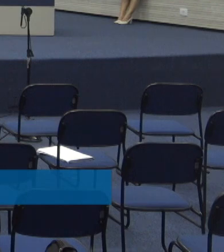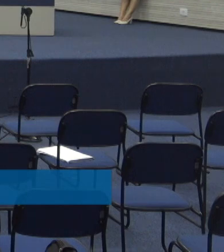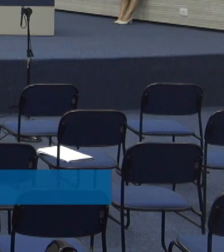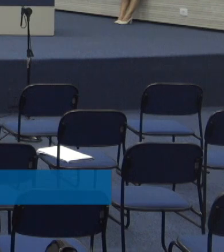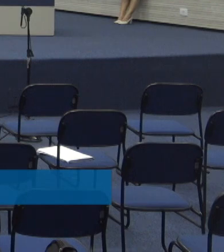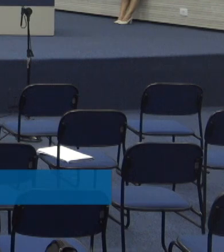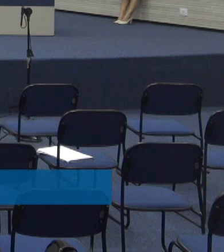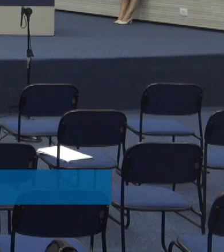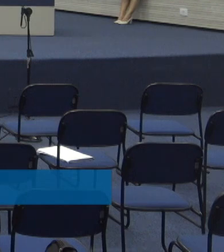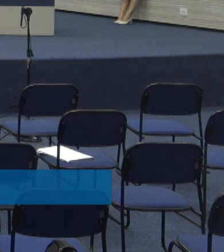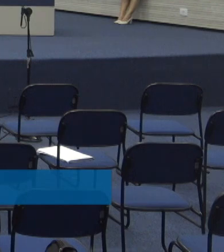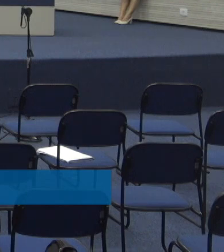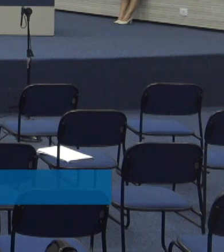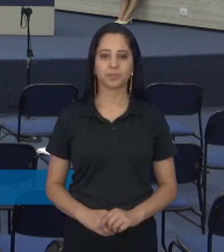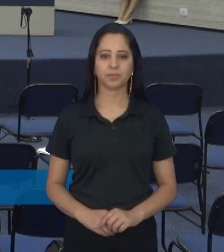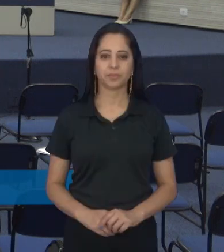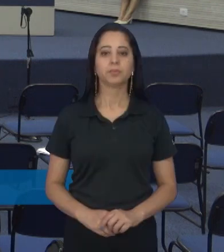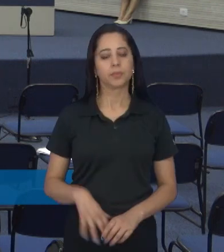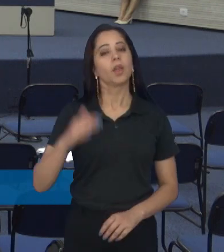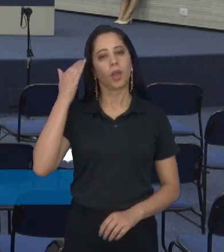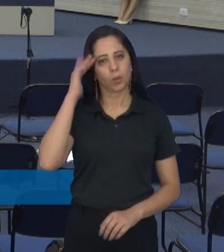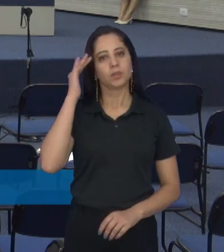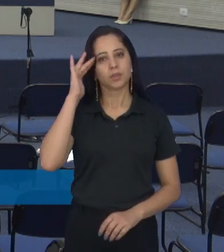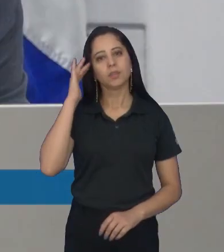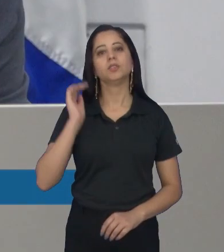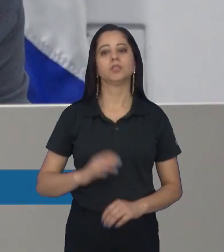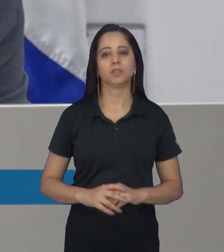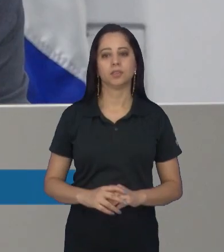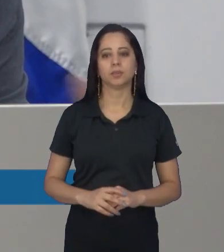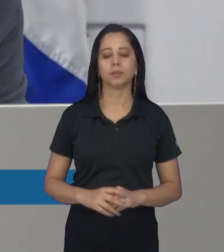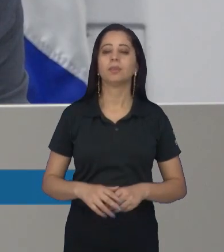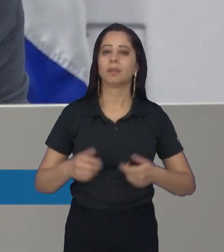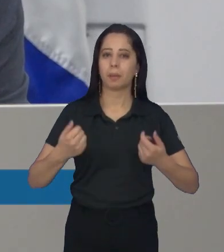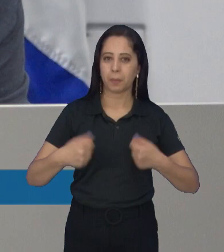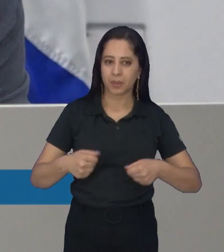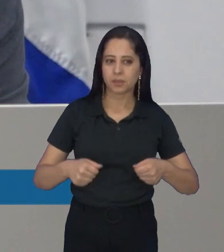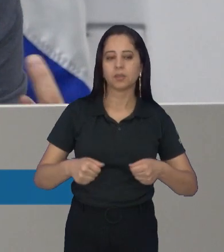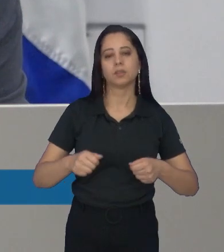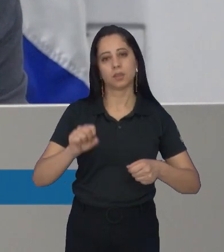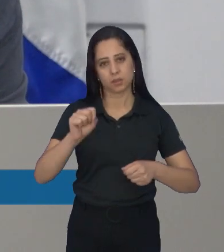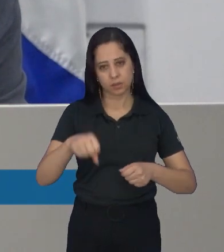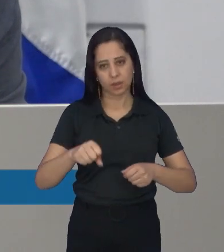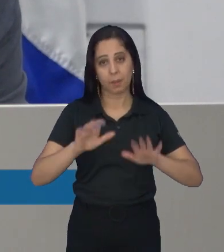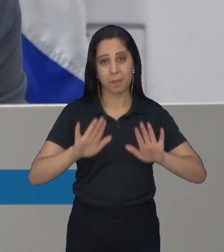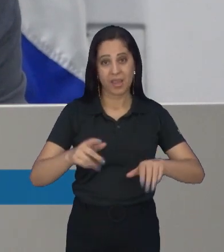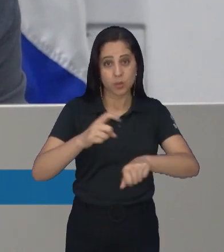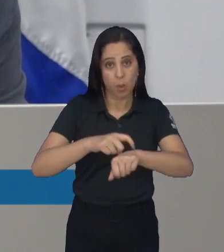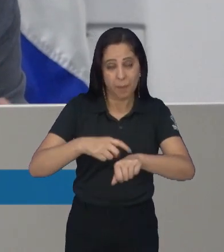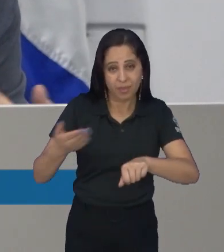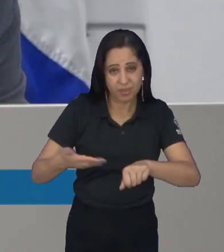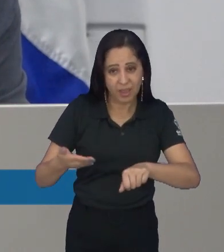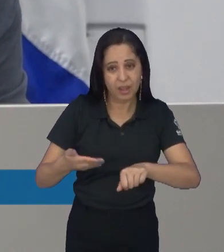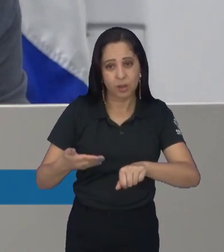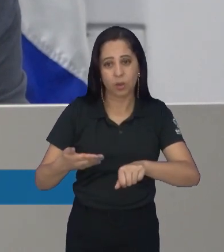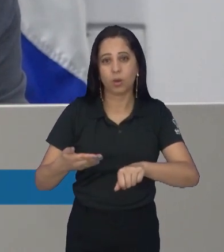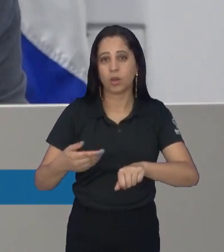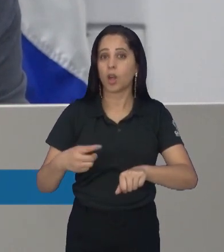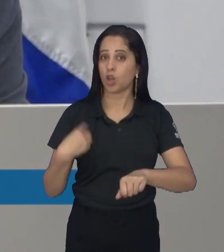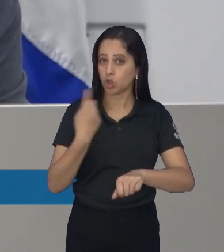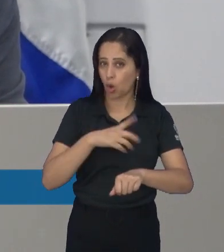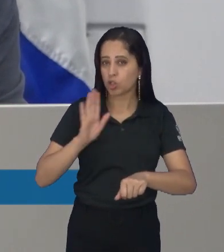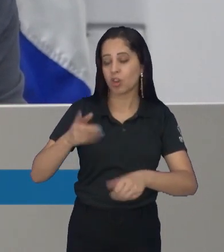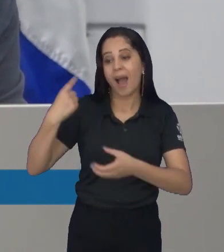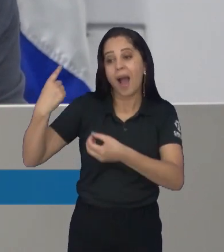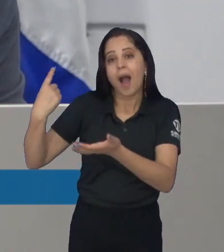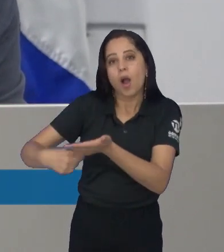não eu entendi eu entendo você precisa de mais unidades Para viabilizar mas eu neste momento acho que a gente tem um pacto com bairro